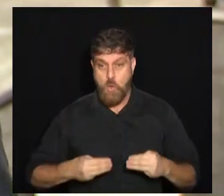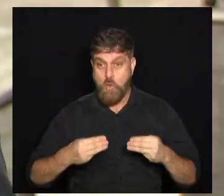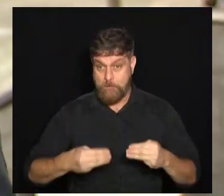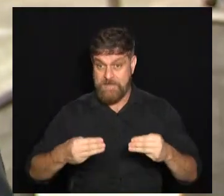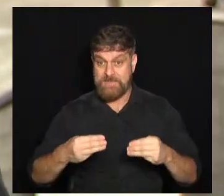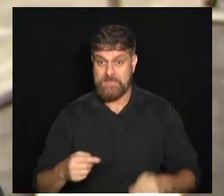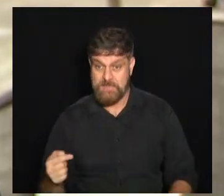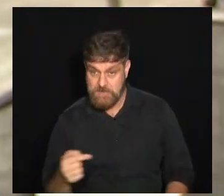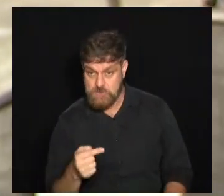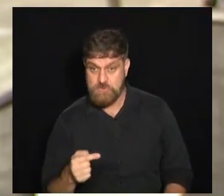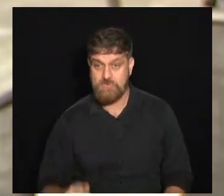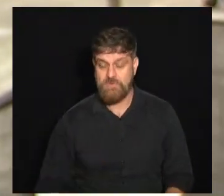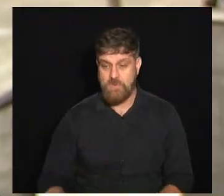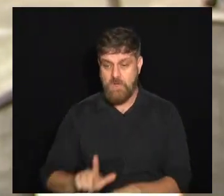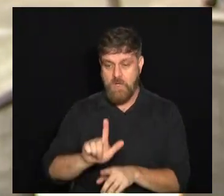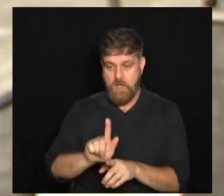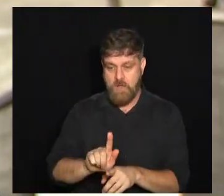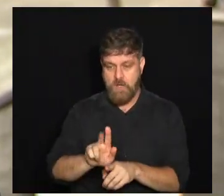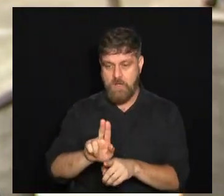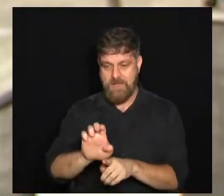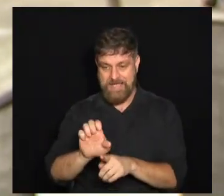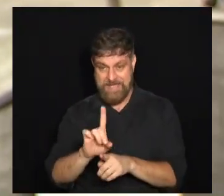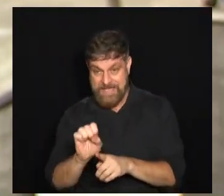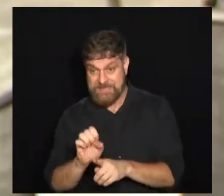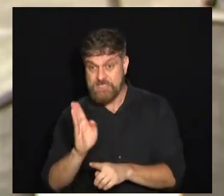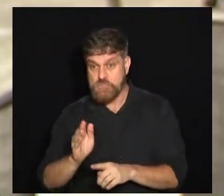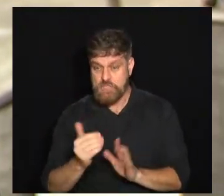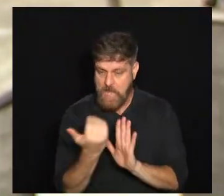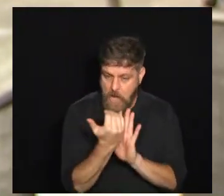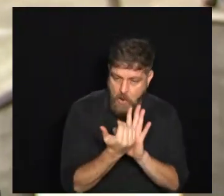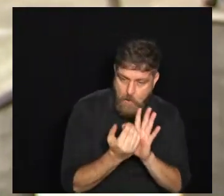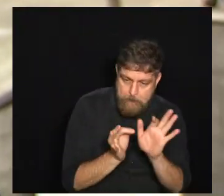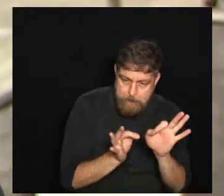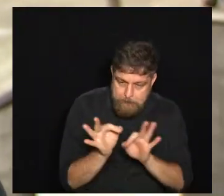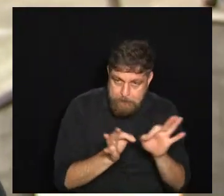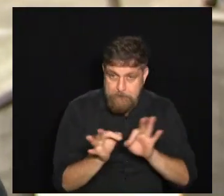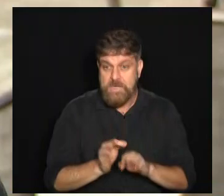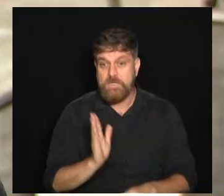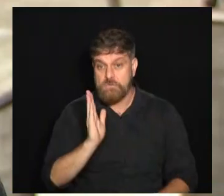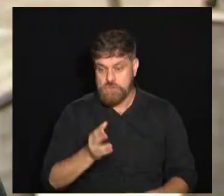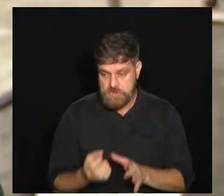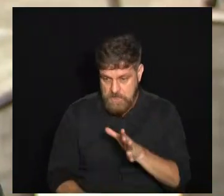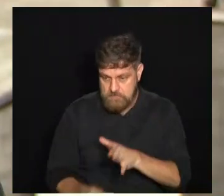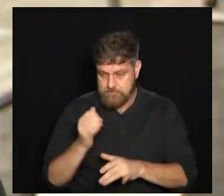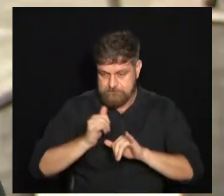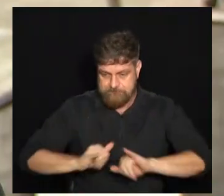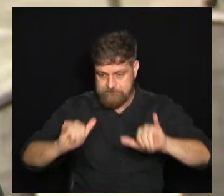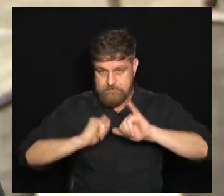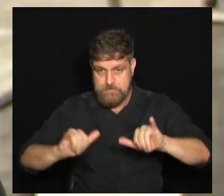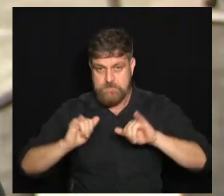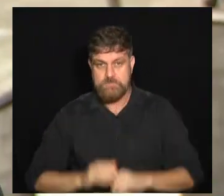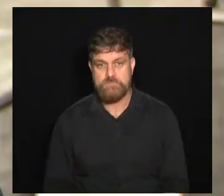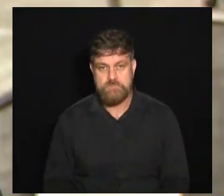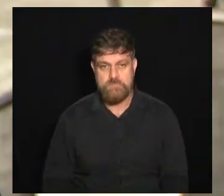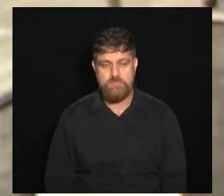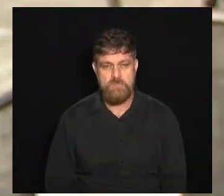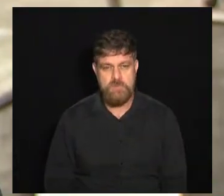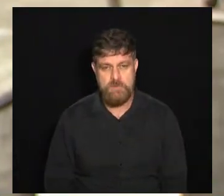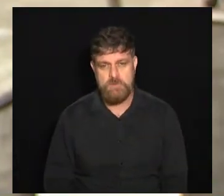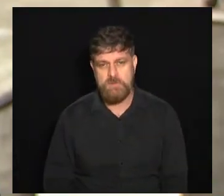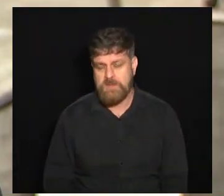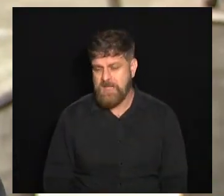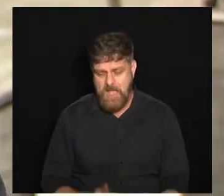Guedes já divulgou um plano também, logo na sequência da apresentação do meu projeto,